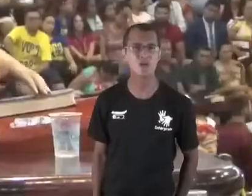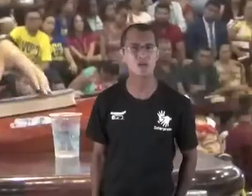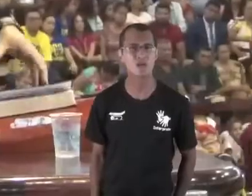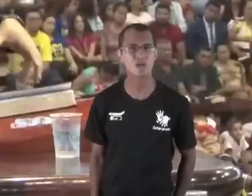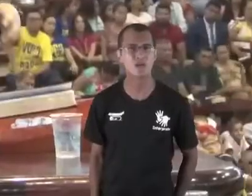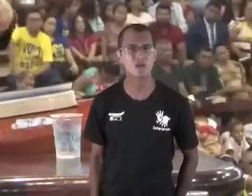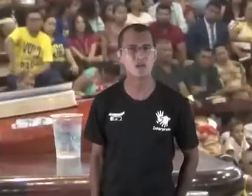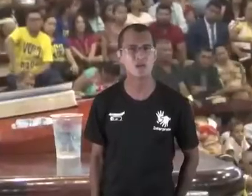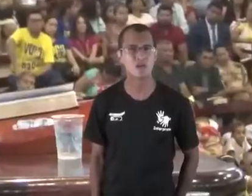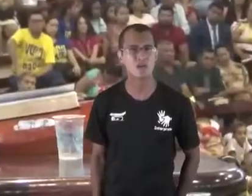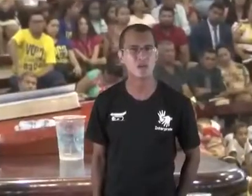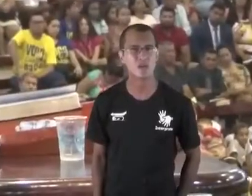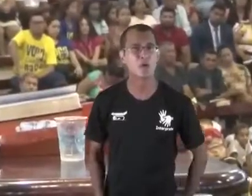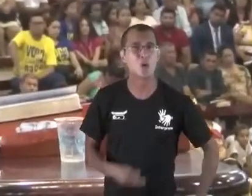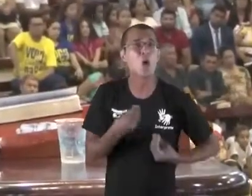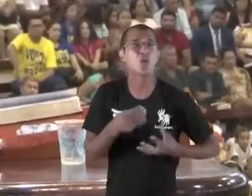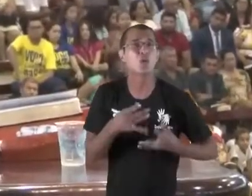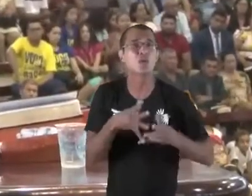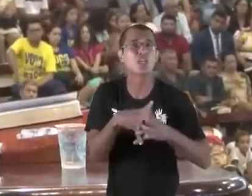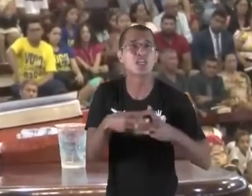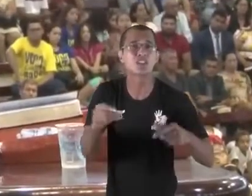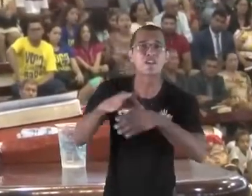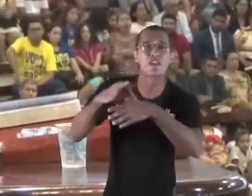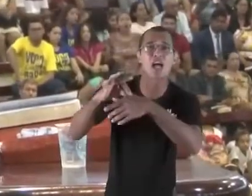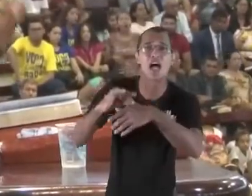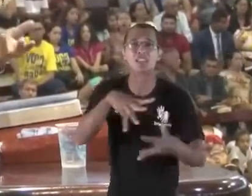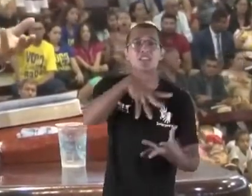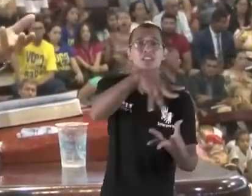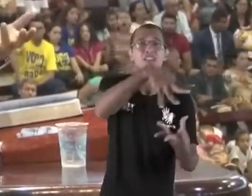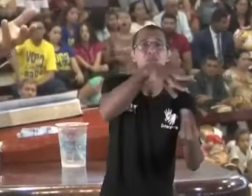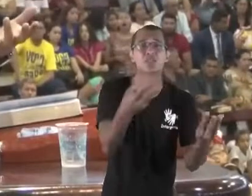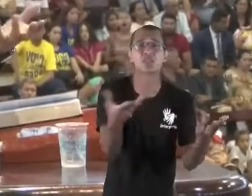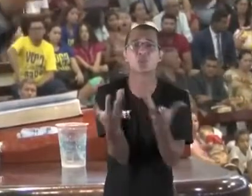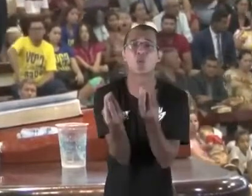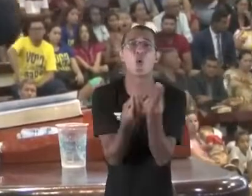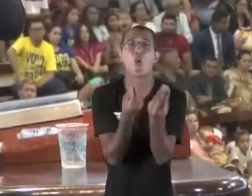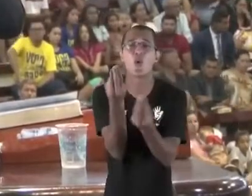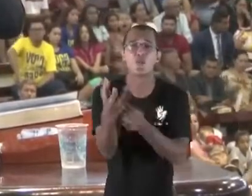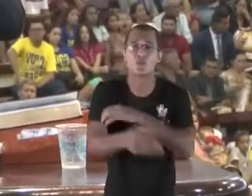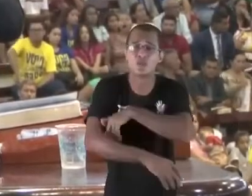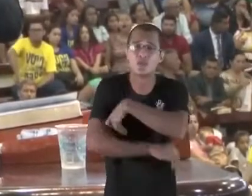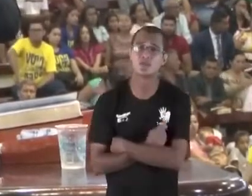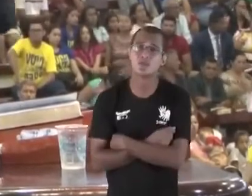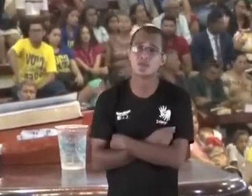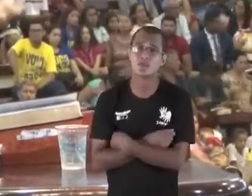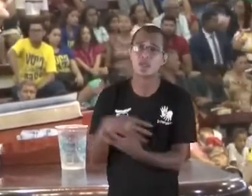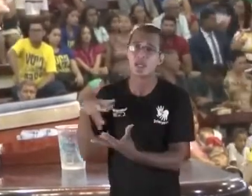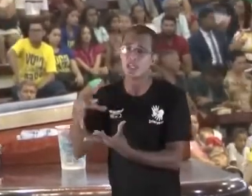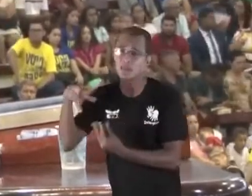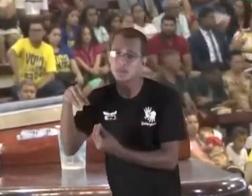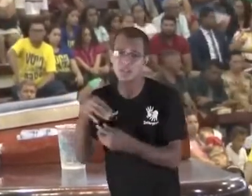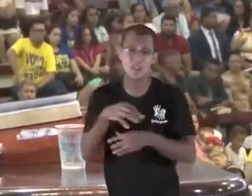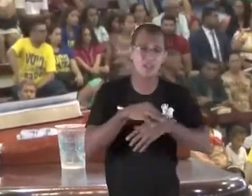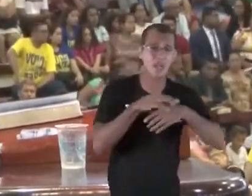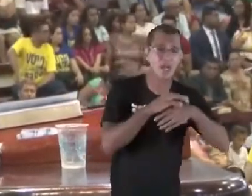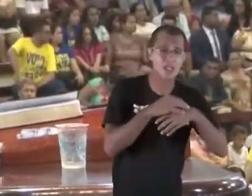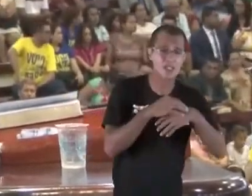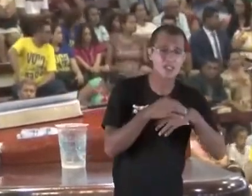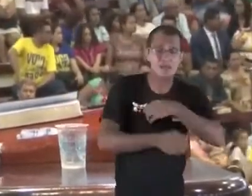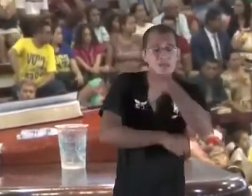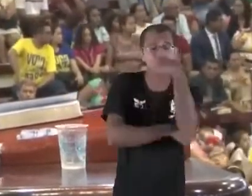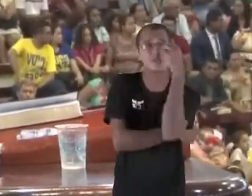como então que a gente resolve esse negócio de carne e Espírito, Espírito e carne?